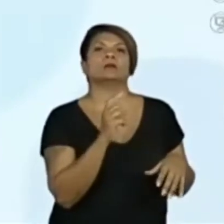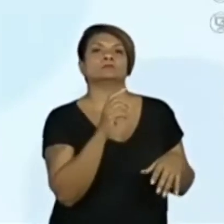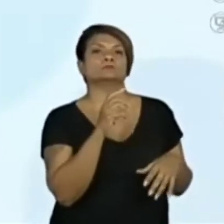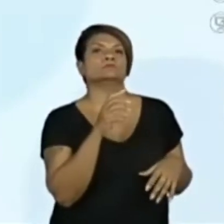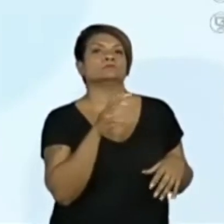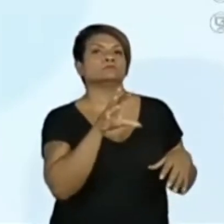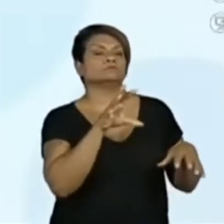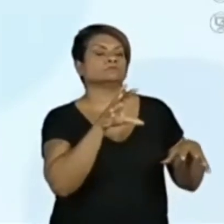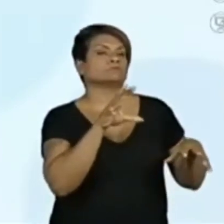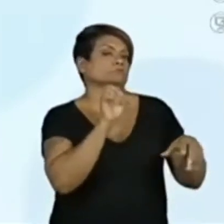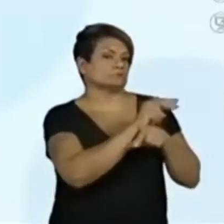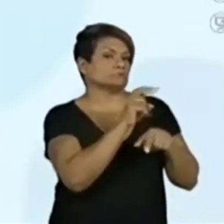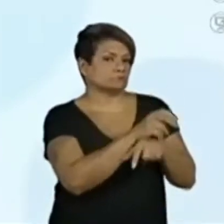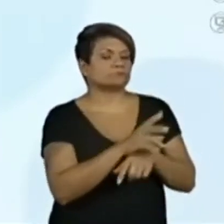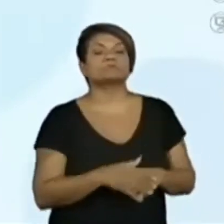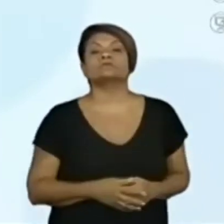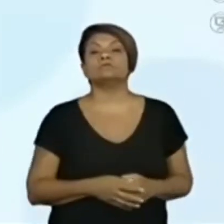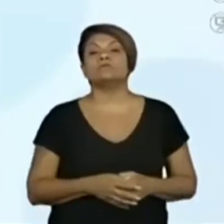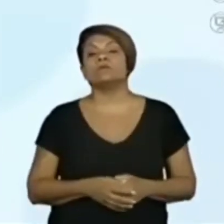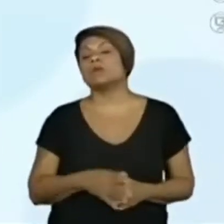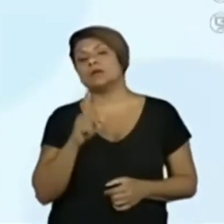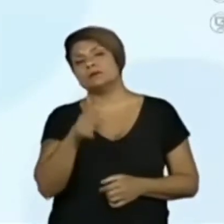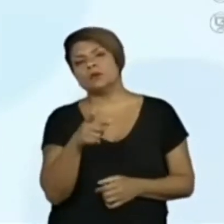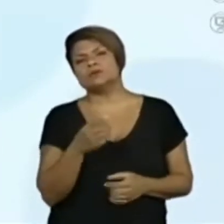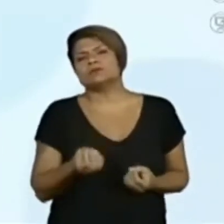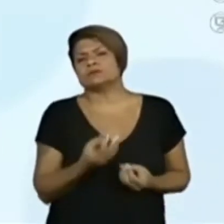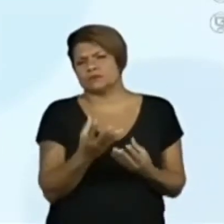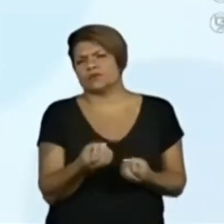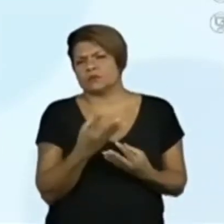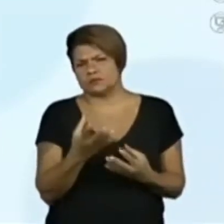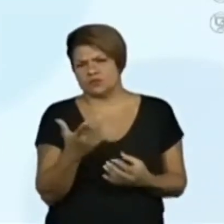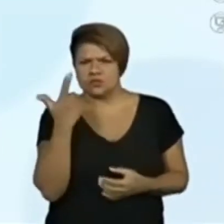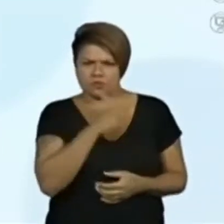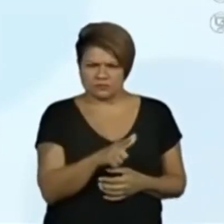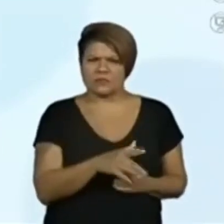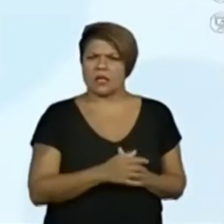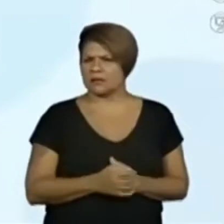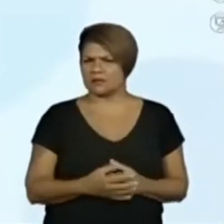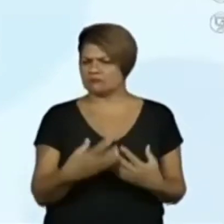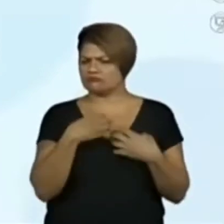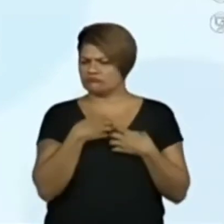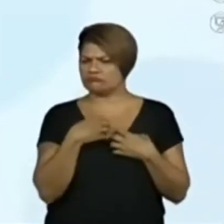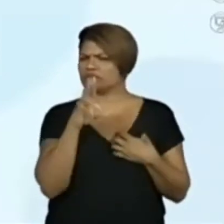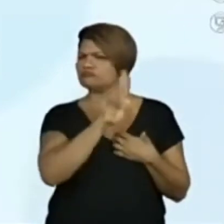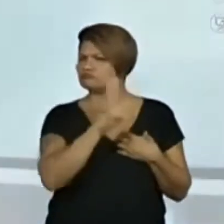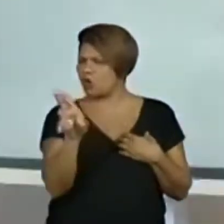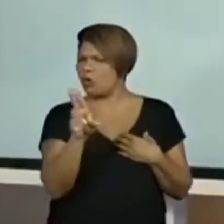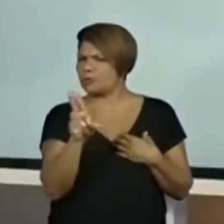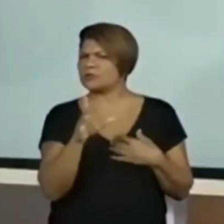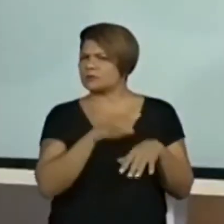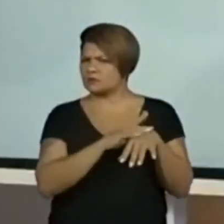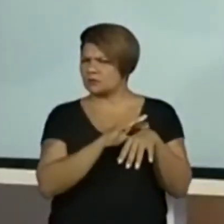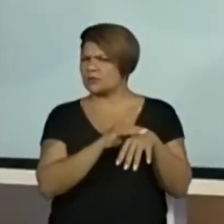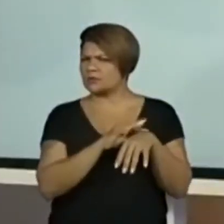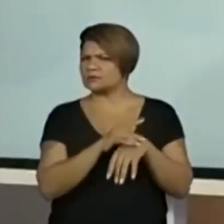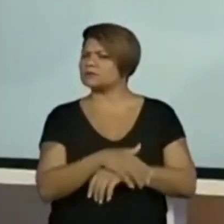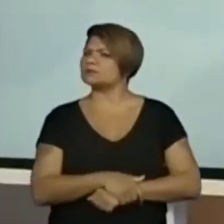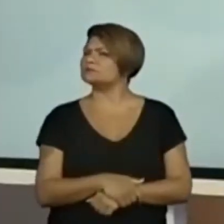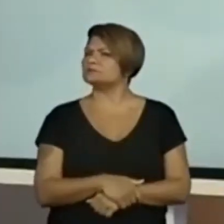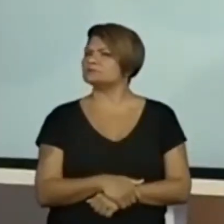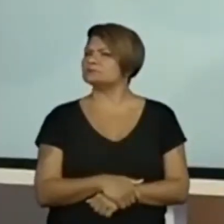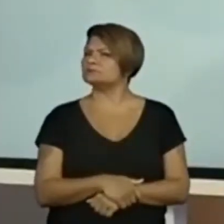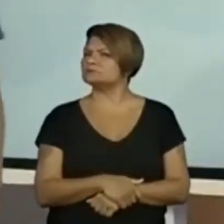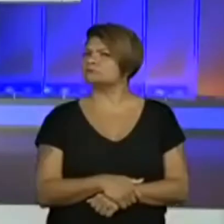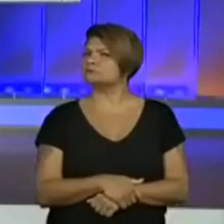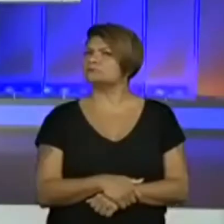dessas descrições e a partir dessas informações, você consegue me apontar o nome dessa